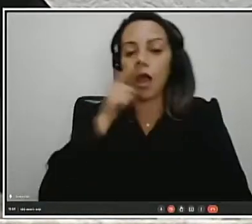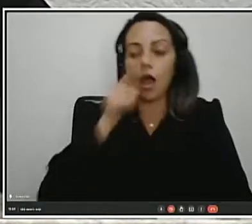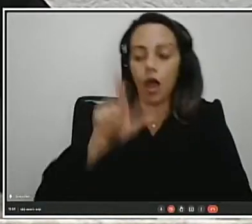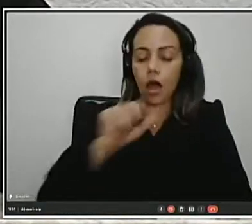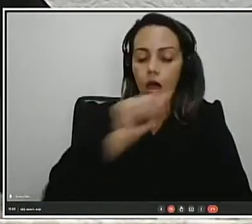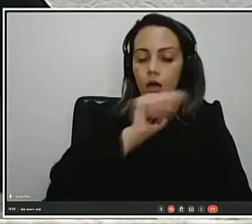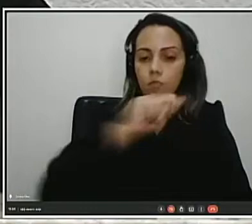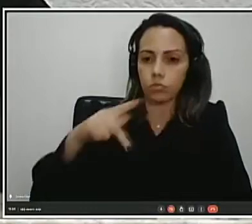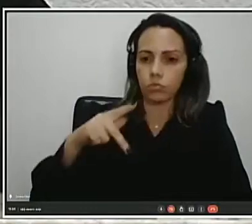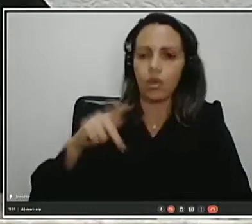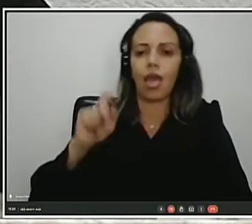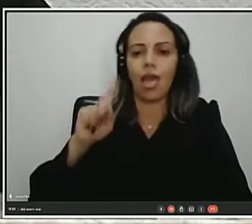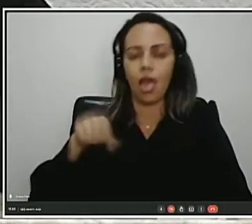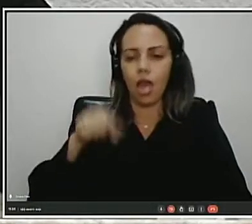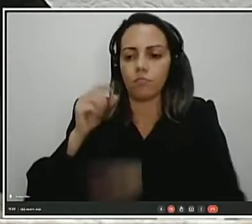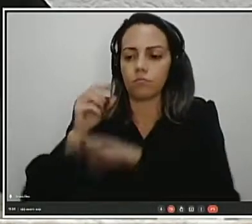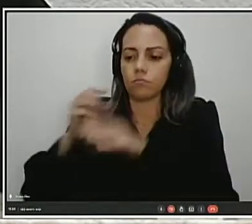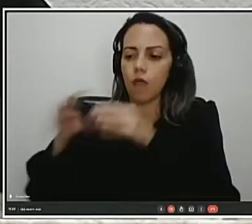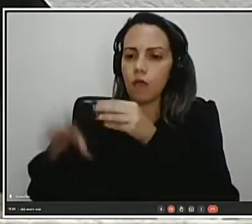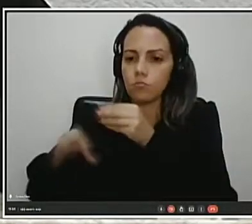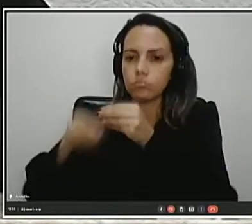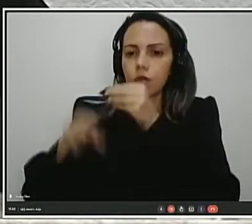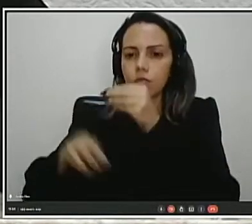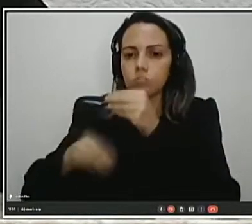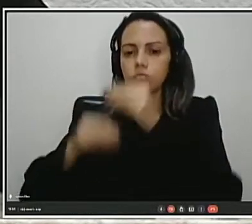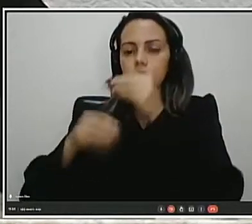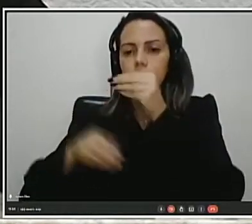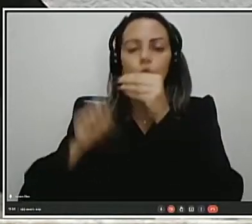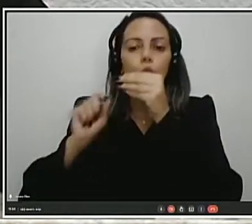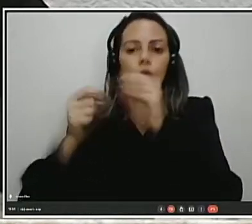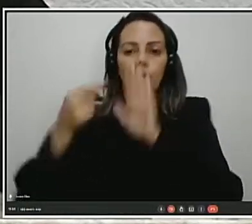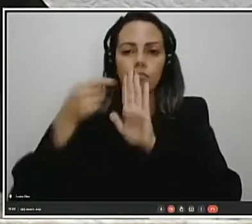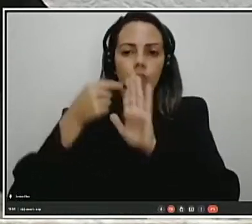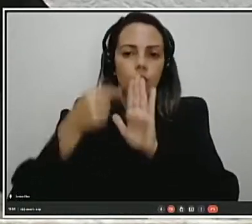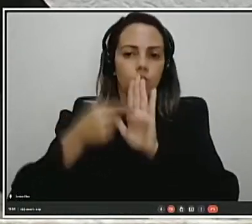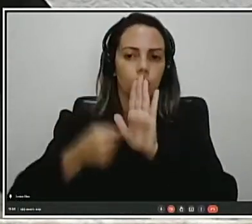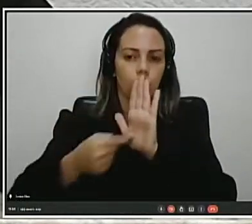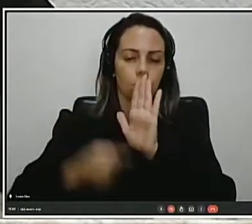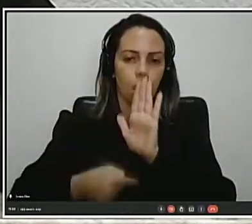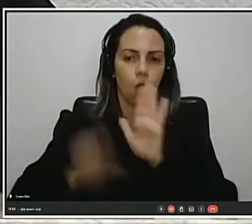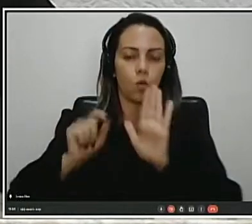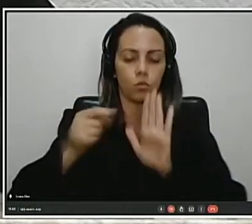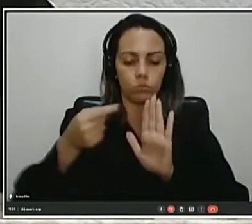serão cumulativamente os seguintes. Primeiro,